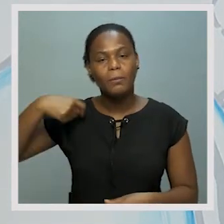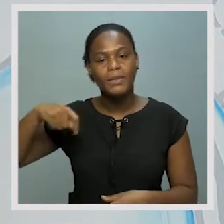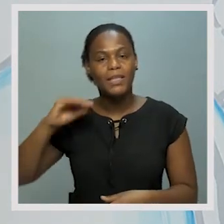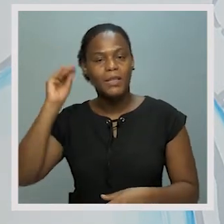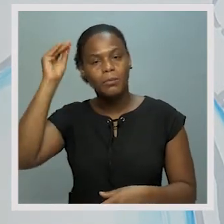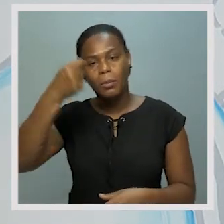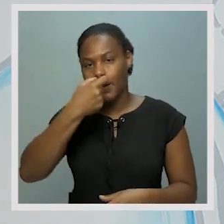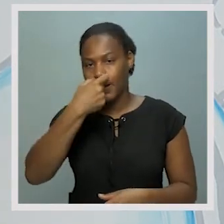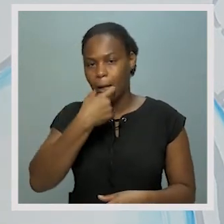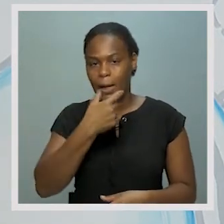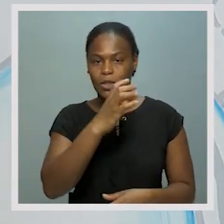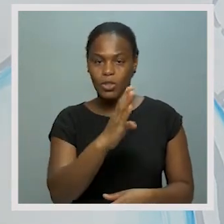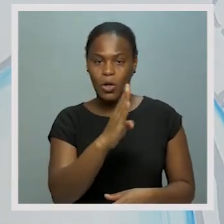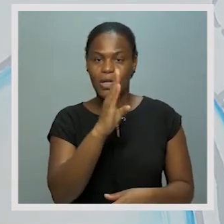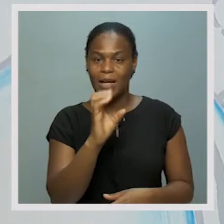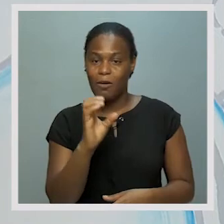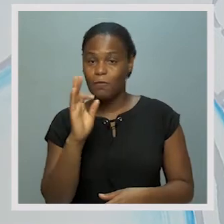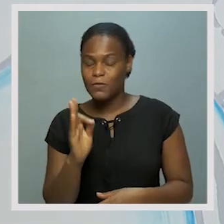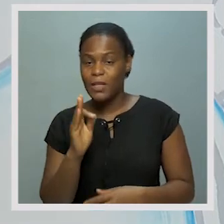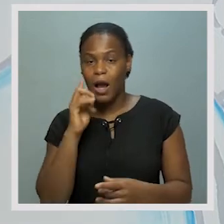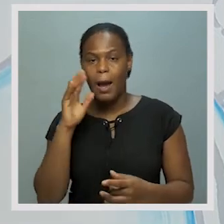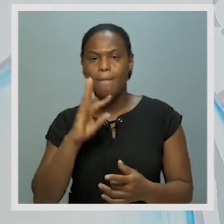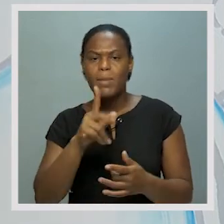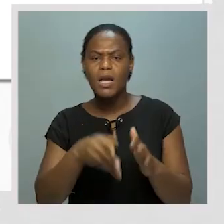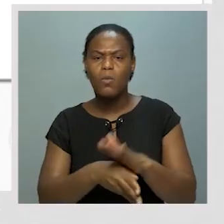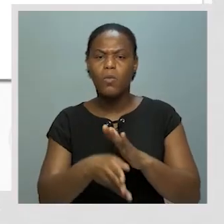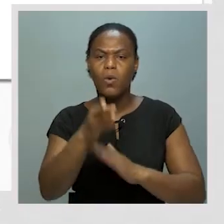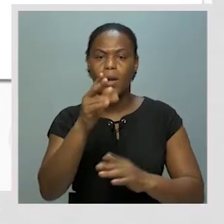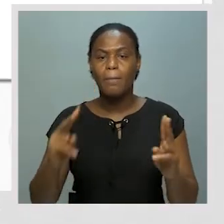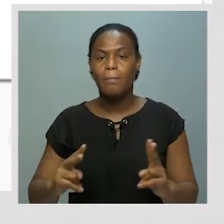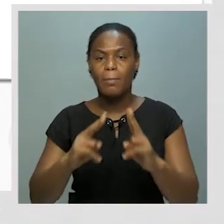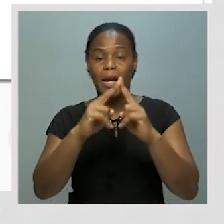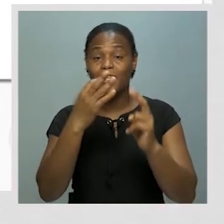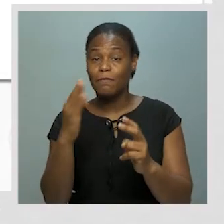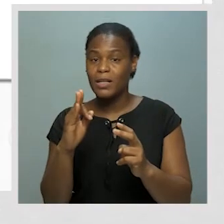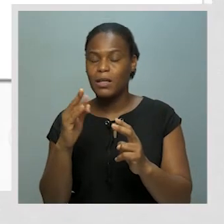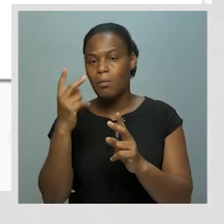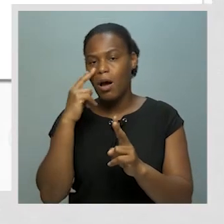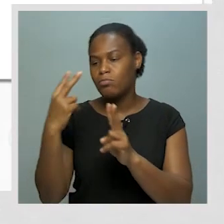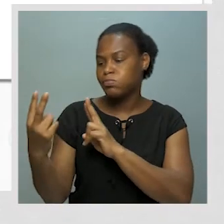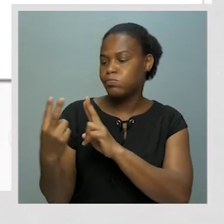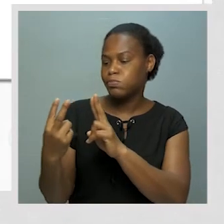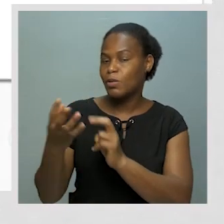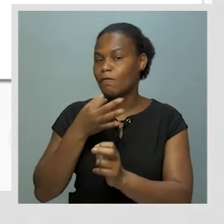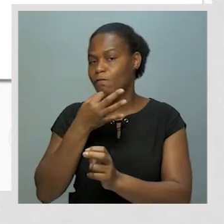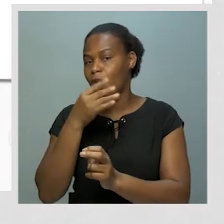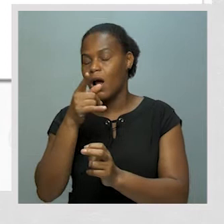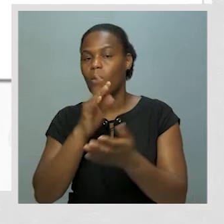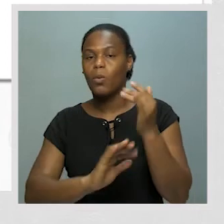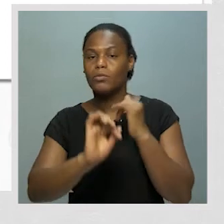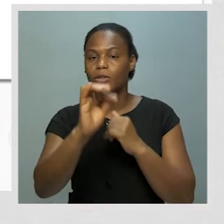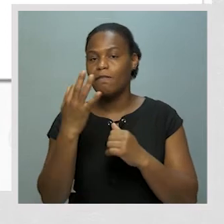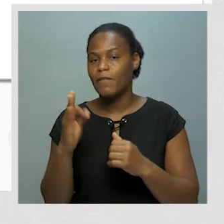República, Jorge Carlos Fonseca, desloca-se amanhã a Paris para um breve tête-à-tête com o seu